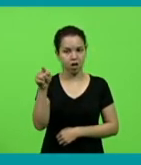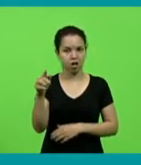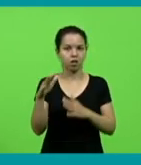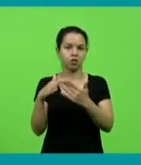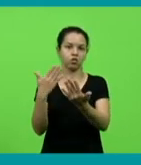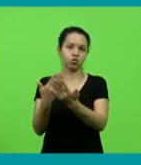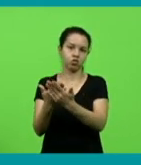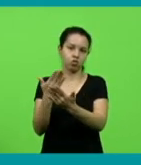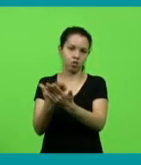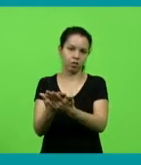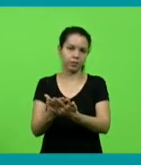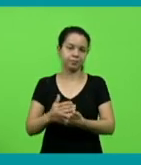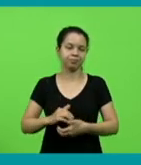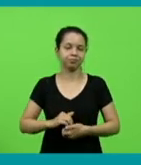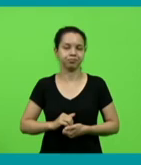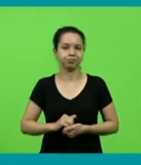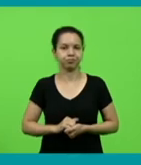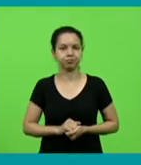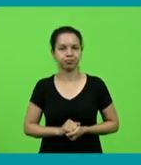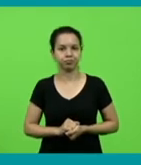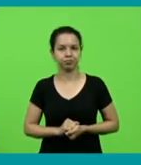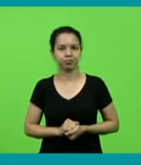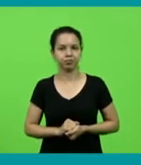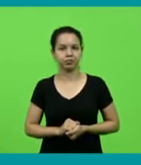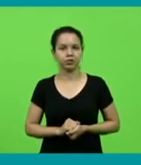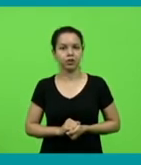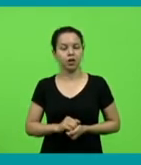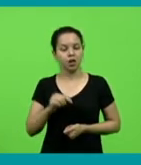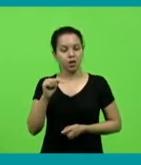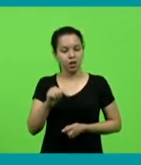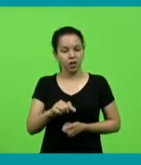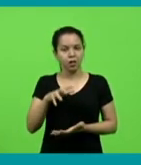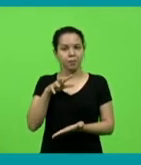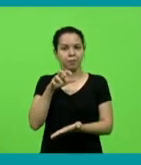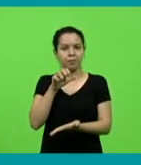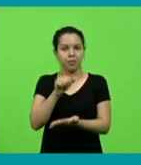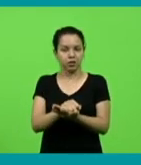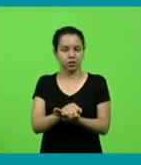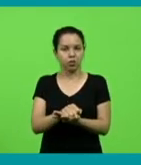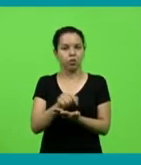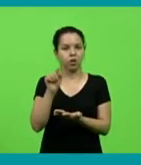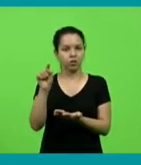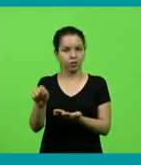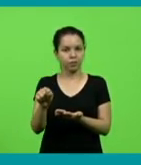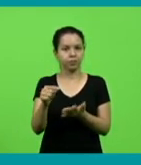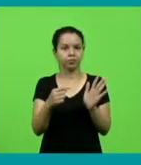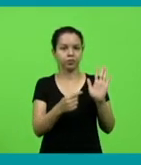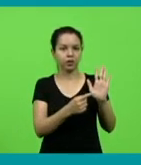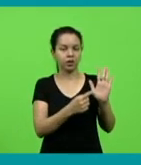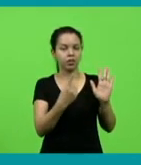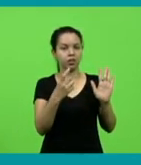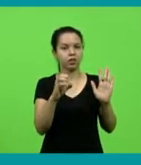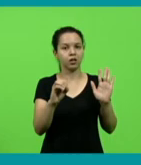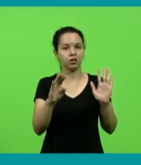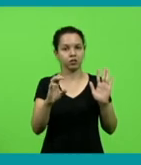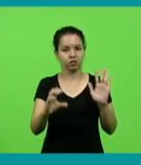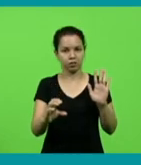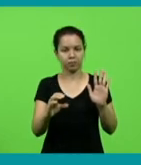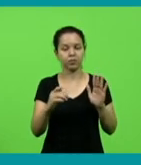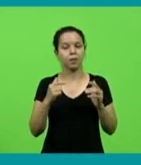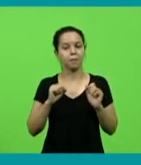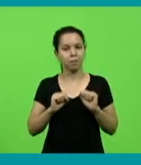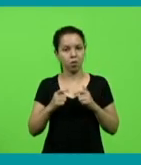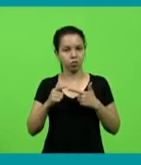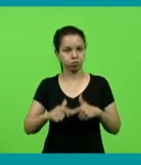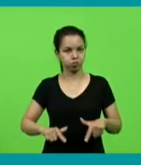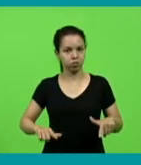escolar na qual o estudante encontra-se matriculado. No 10C, é assegurado a isonomia de direitos